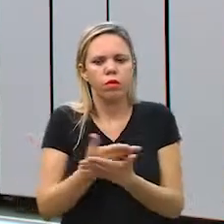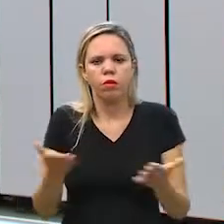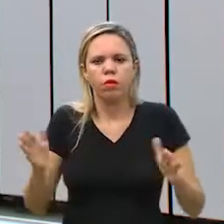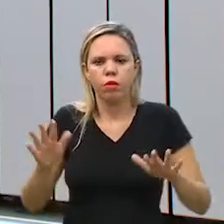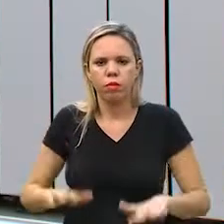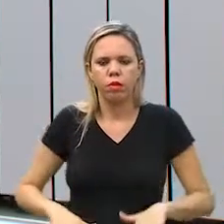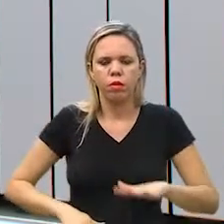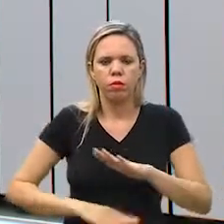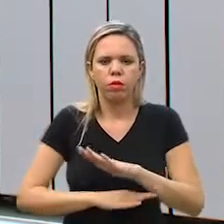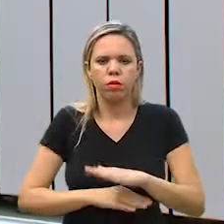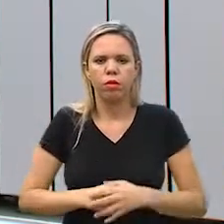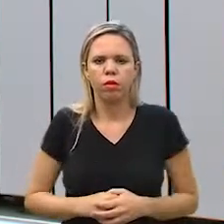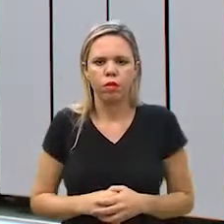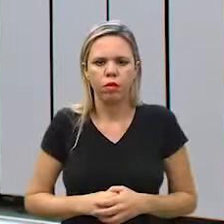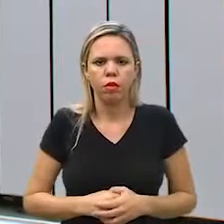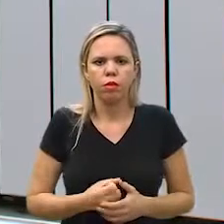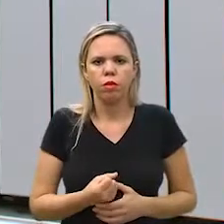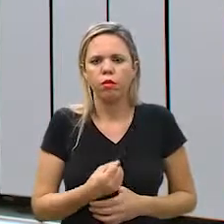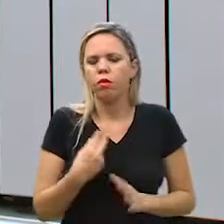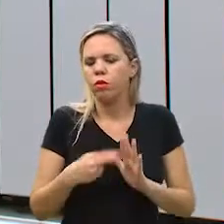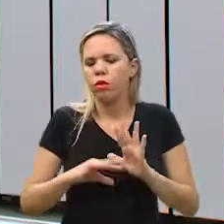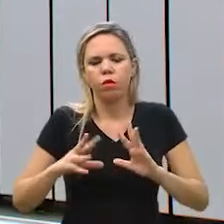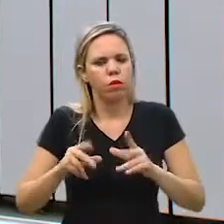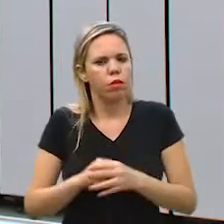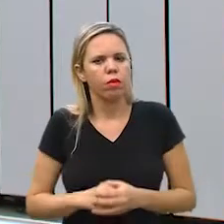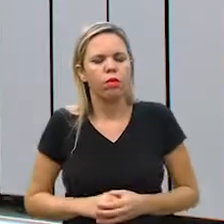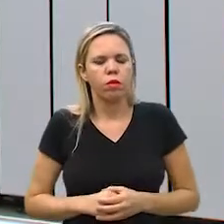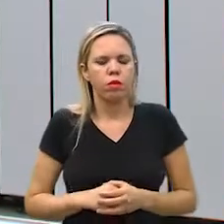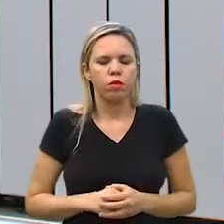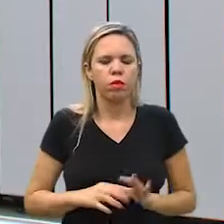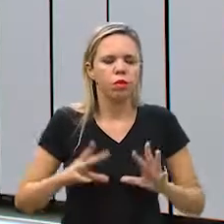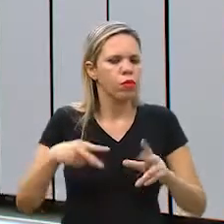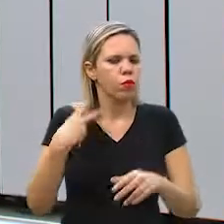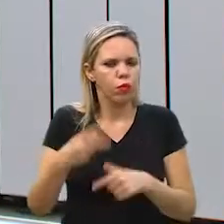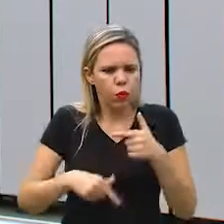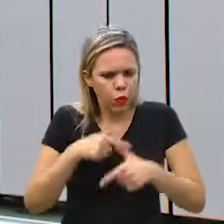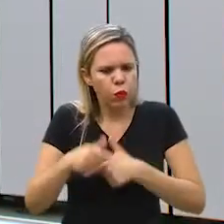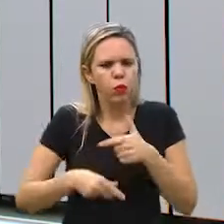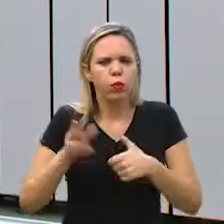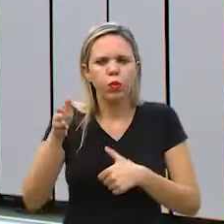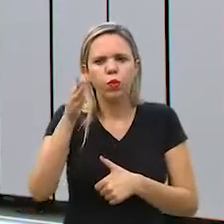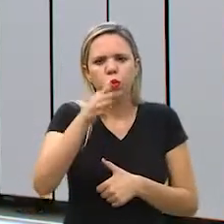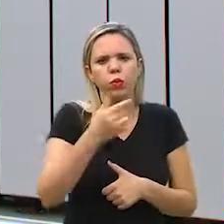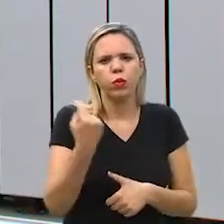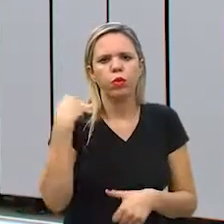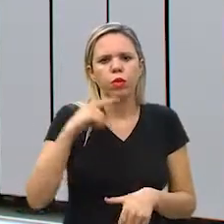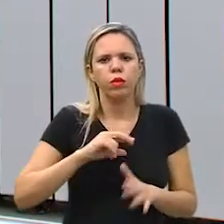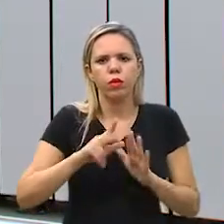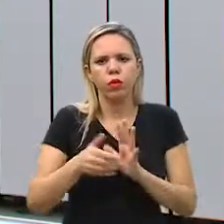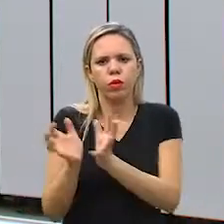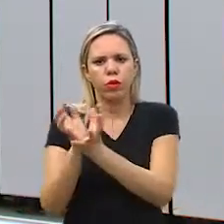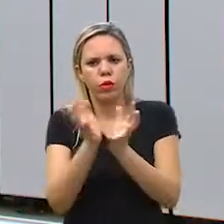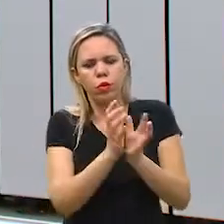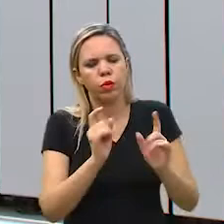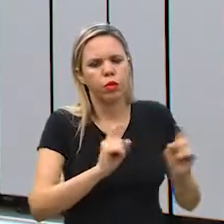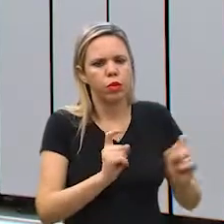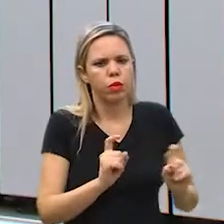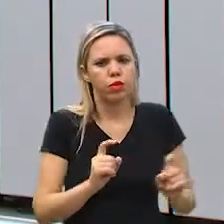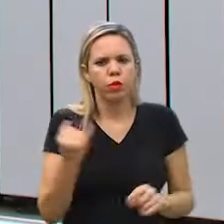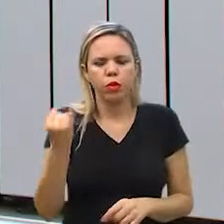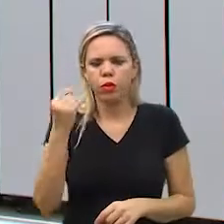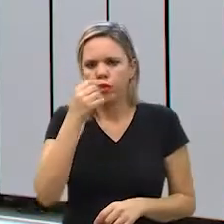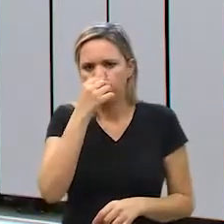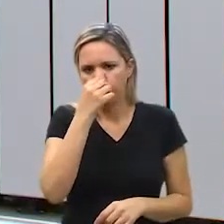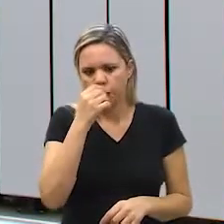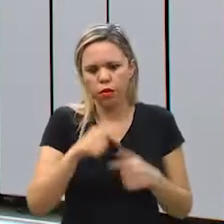aqui da nossa casa, não vou nominar todos os nomes, mas todos eles trabalhando. Agora há pouco tinha várias comissões, isso que é